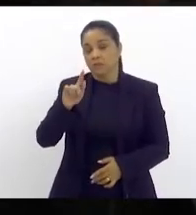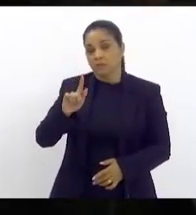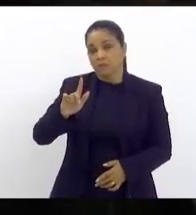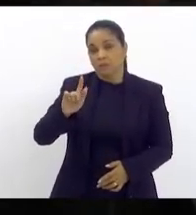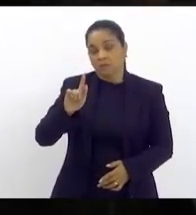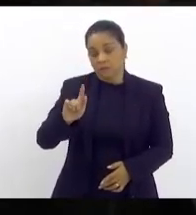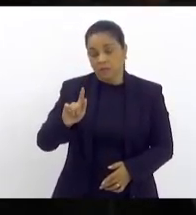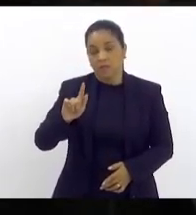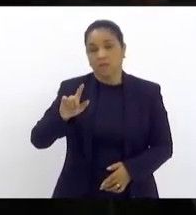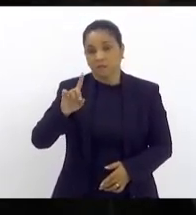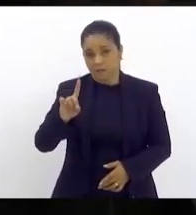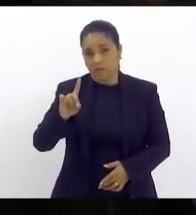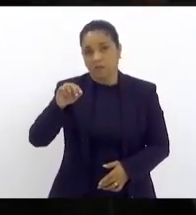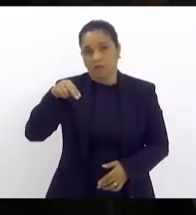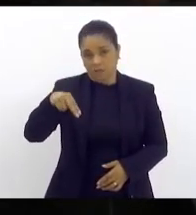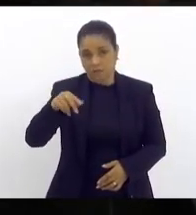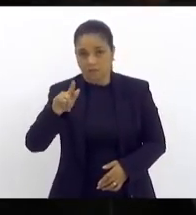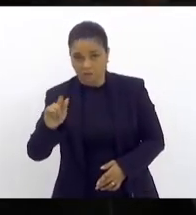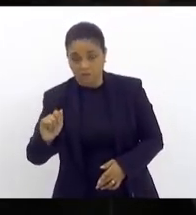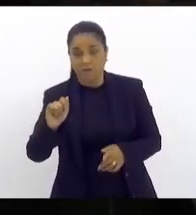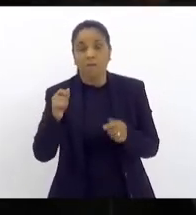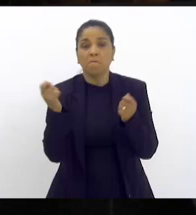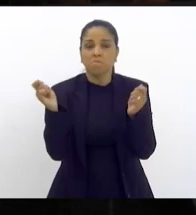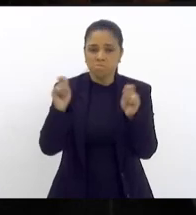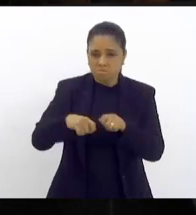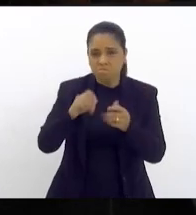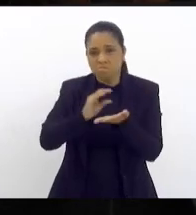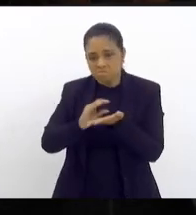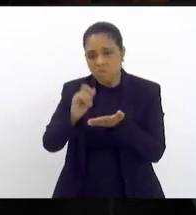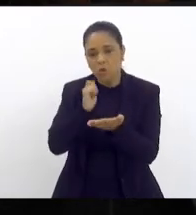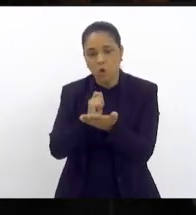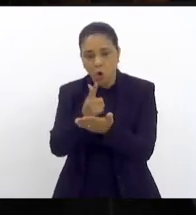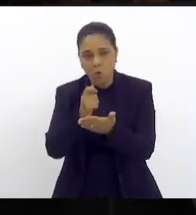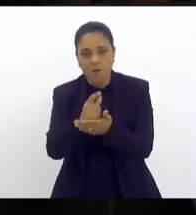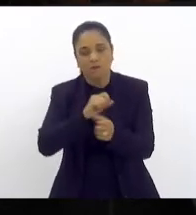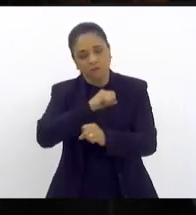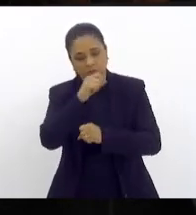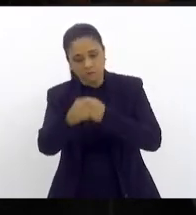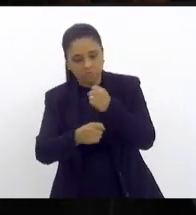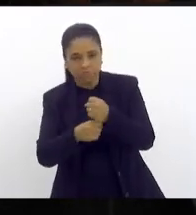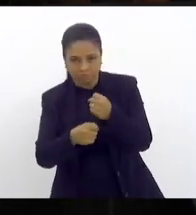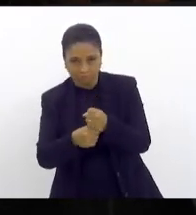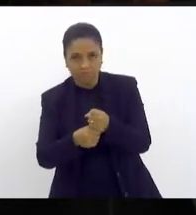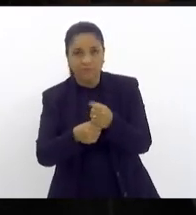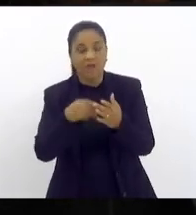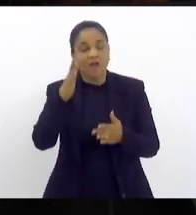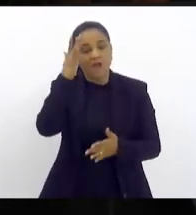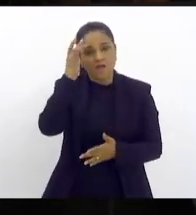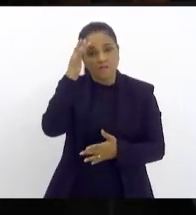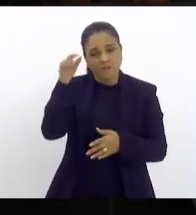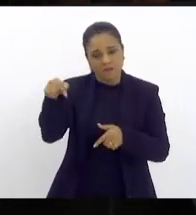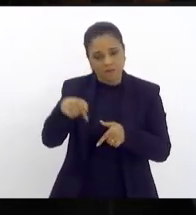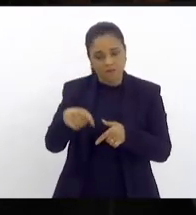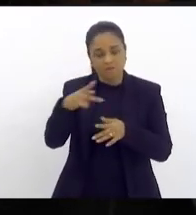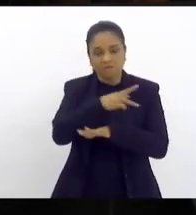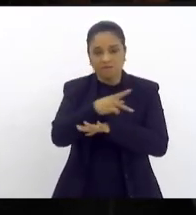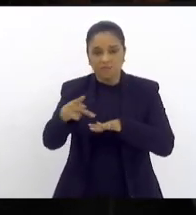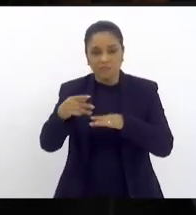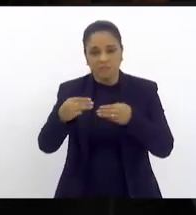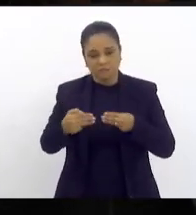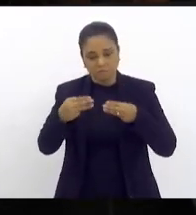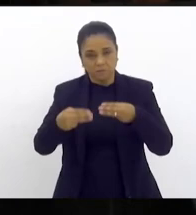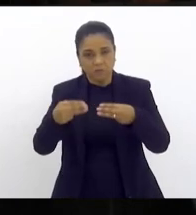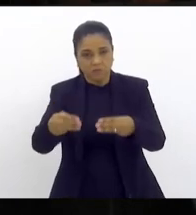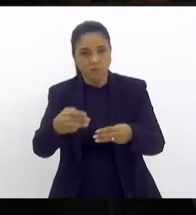as ações estruturais que são fundamentais nesse primeiro momento no próximo ano amanhã vamos receber aqui na casa visita da ministra da Saúde